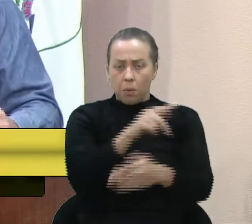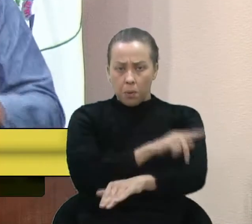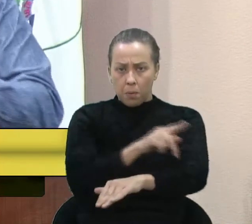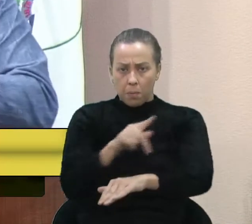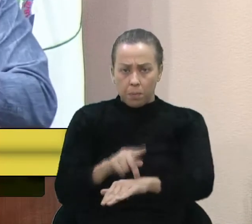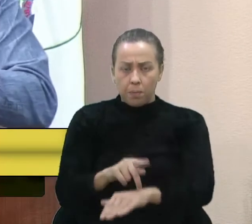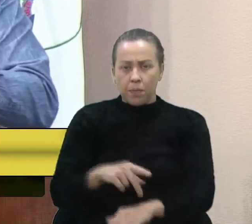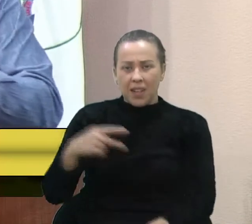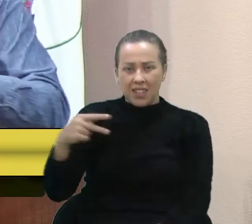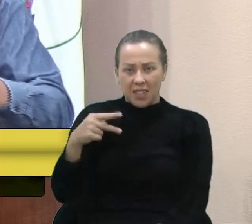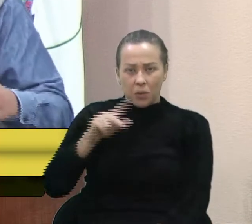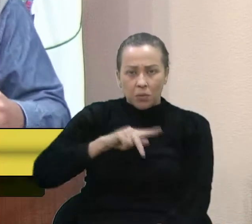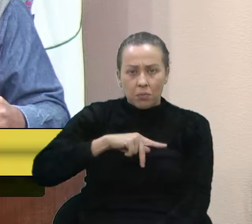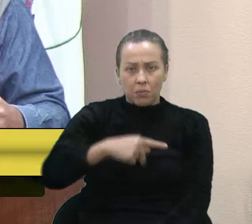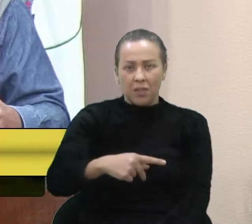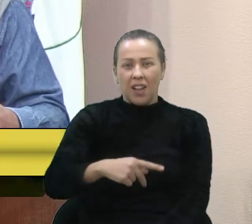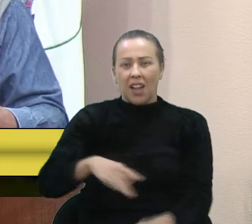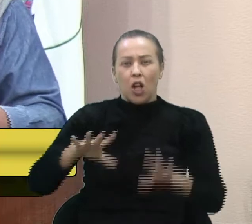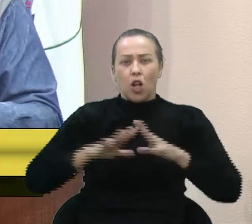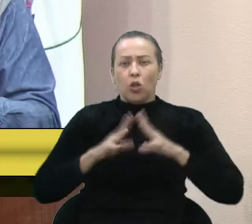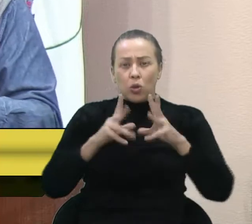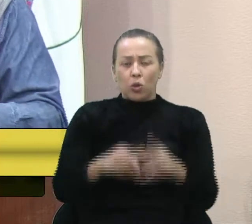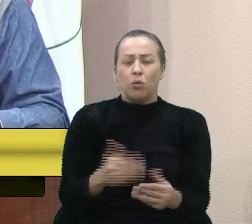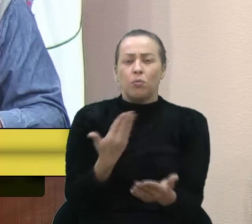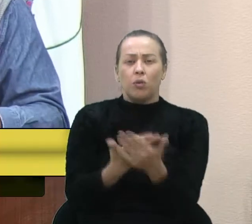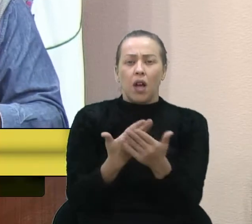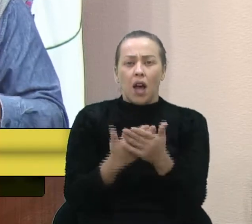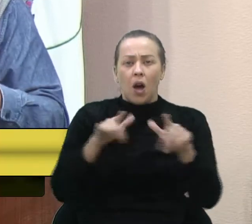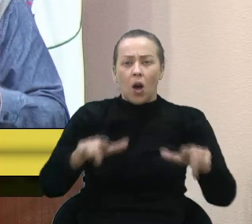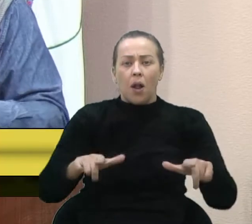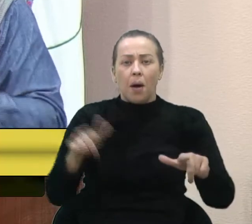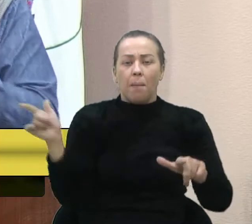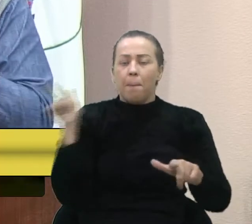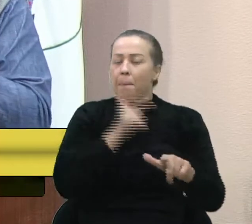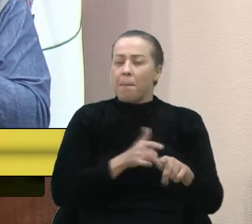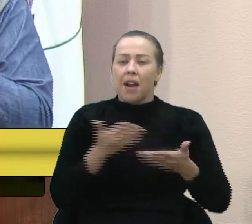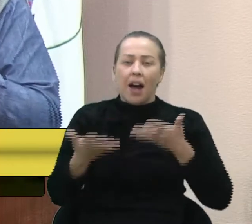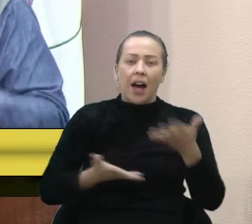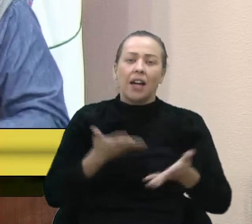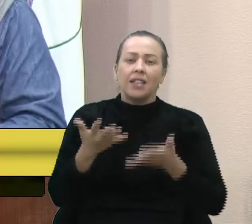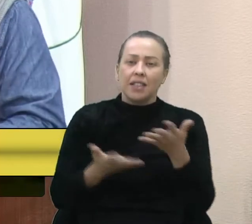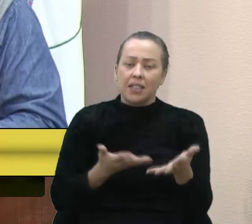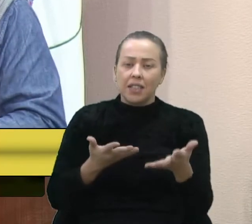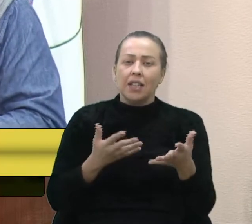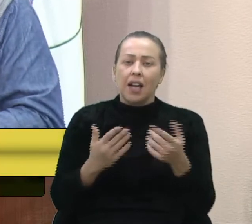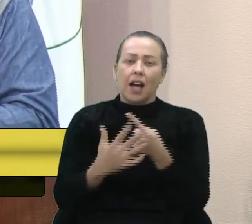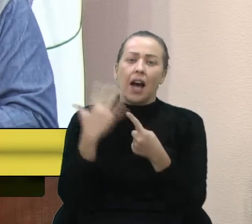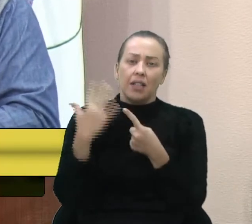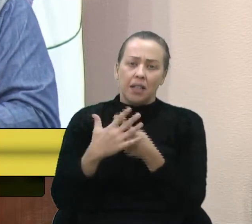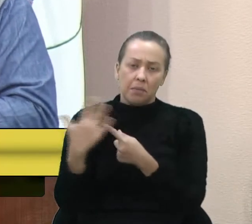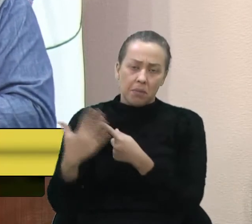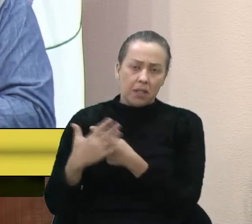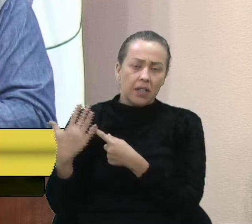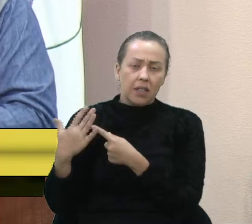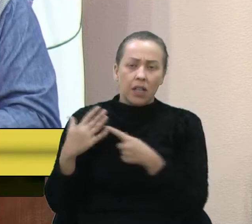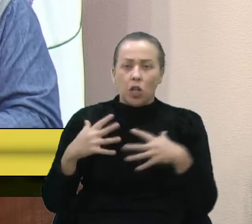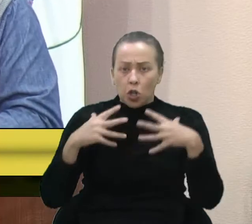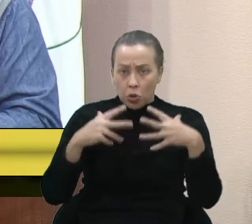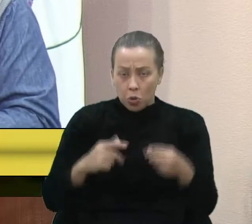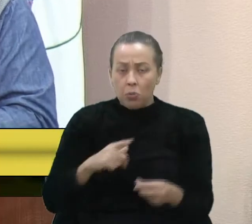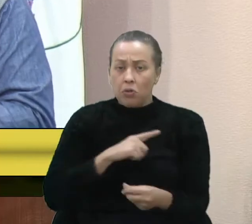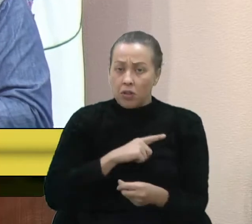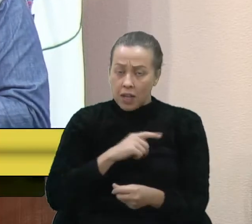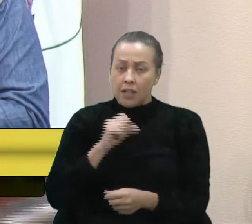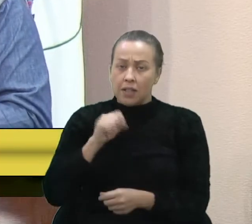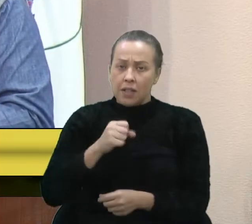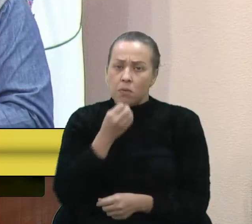a vice-direção, todo mundo em sala de aula para dar conta dessa demanda. E todo mundo com boa